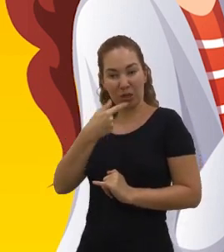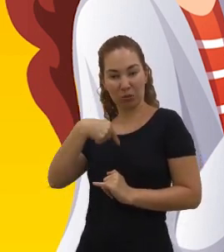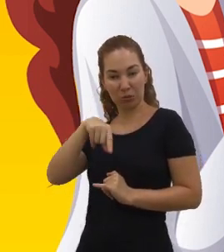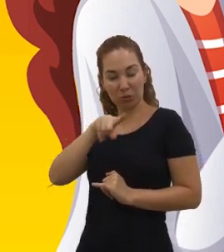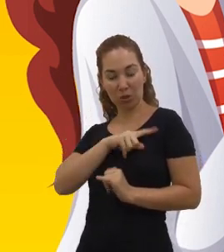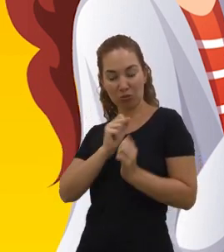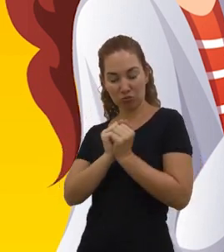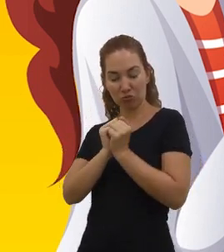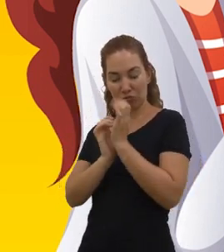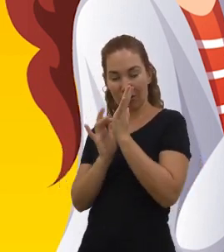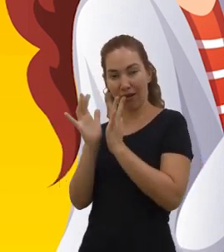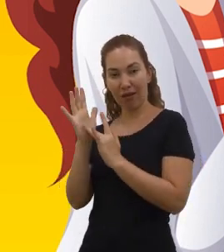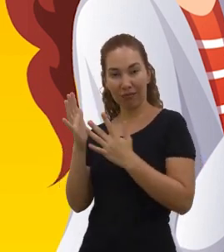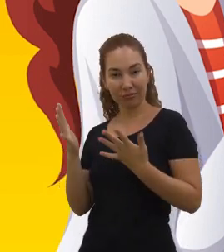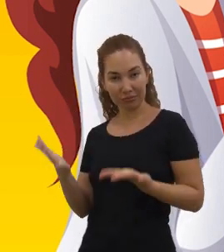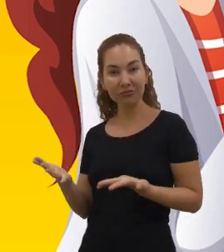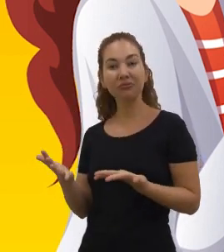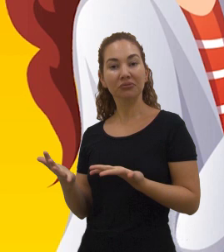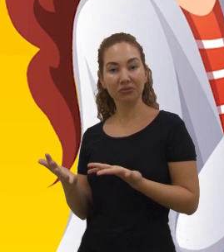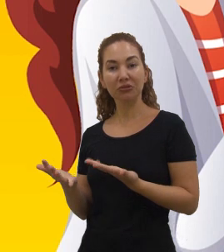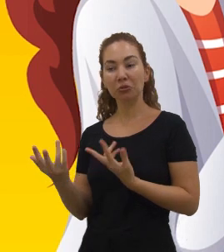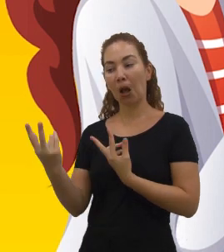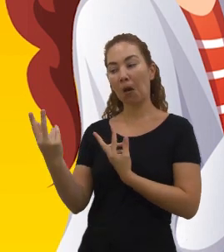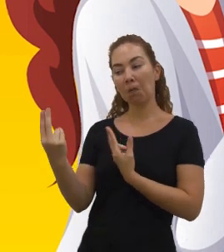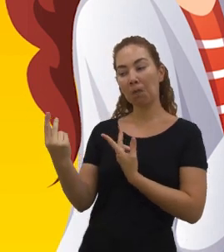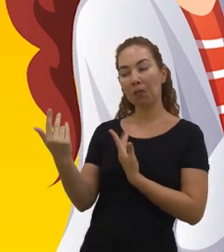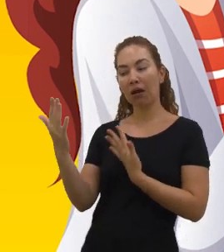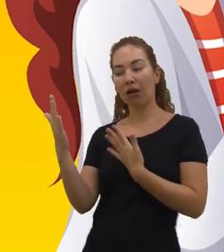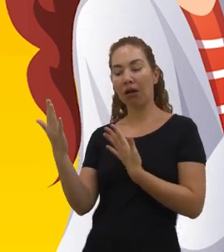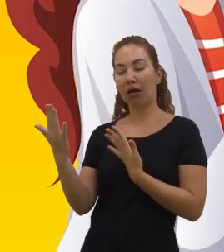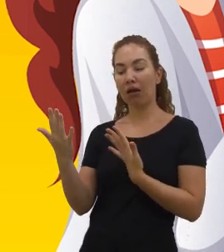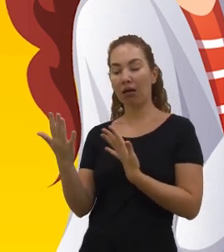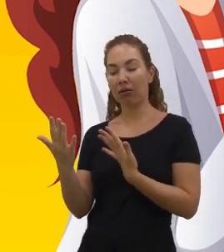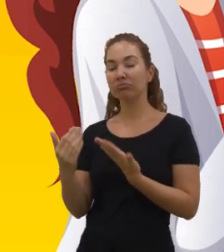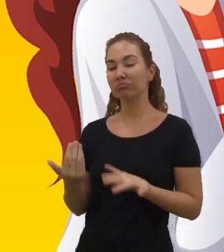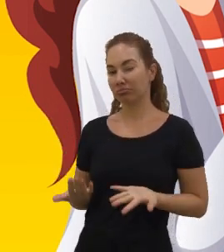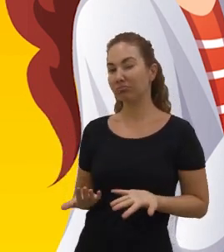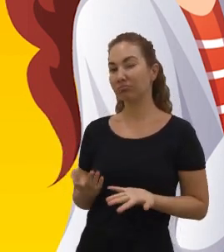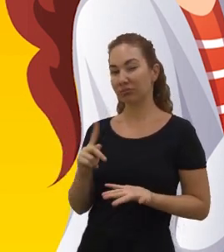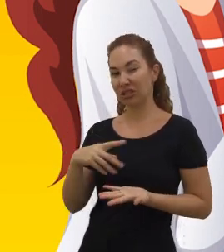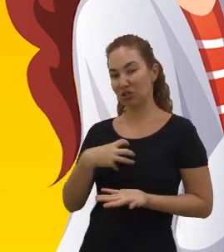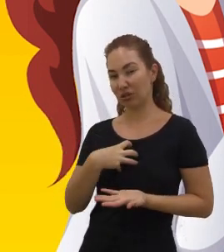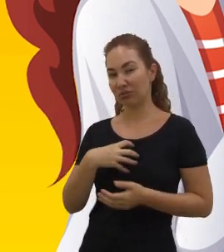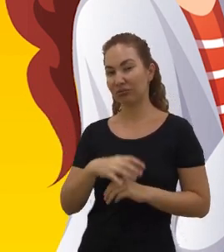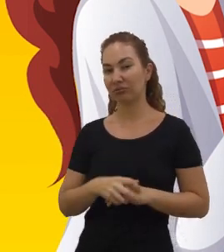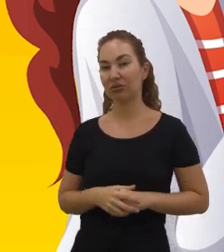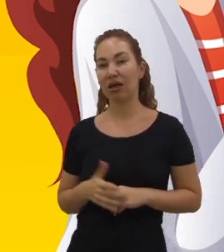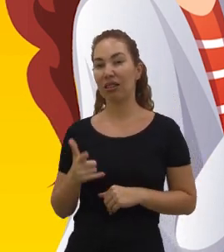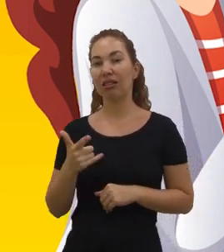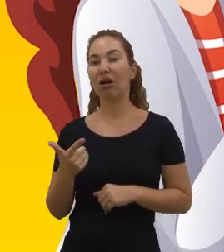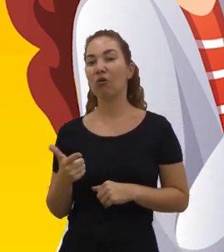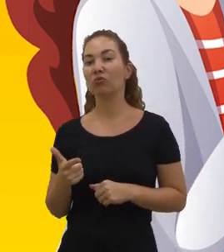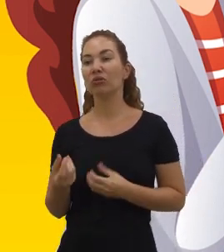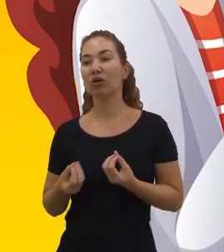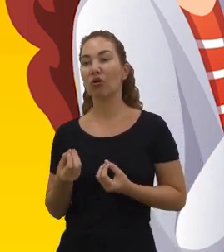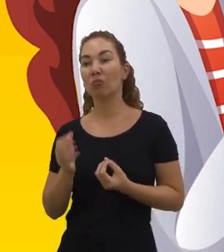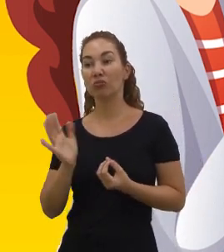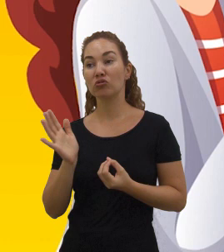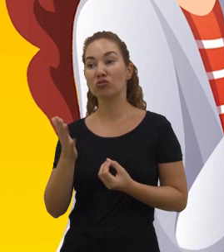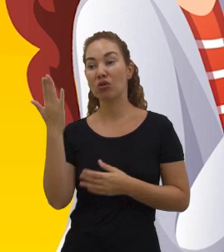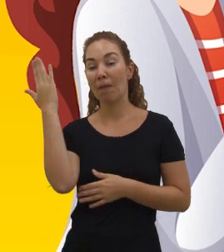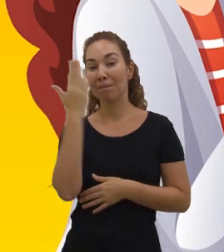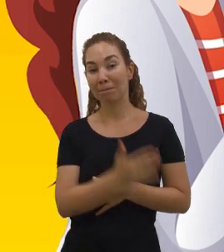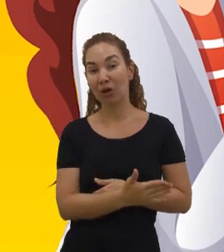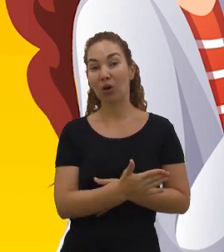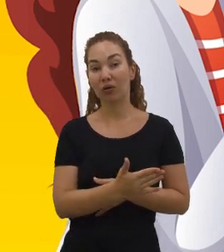como Jesus. Querer trazer alguma semelhança e vai descendo e não, entende? Não tem como. Existem estudos já que